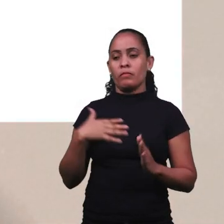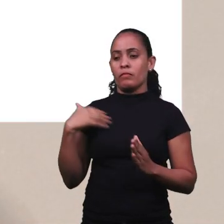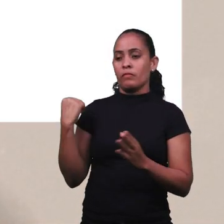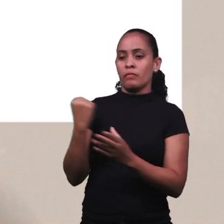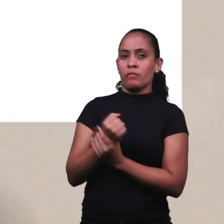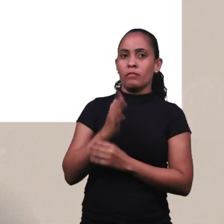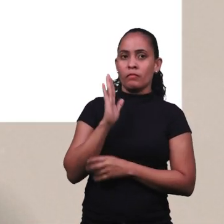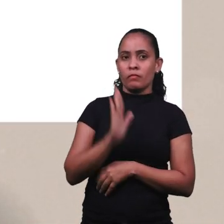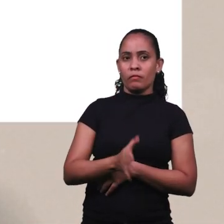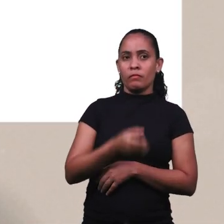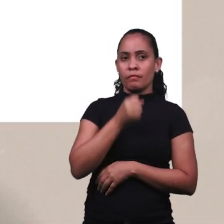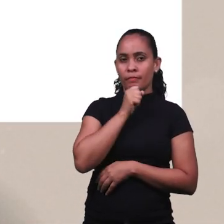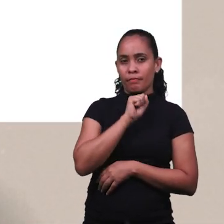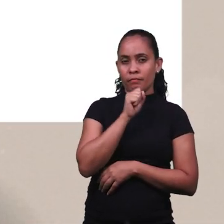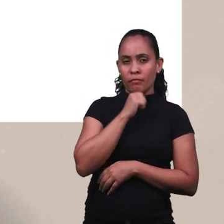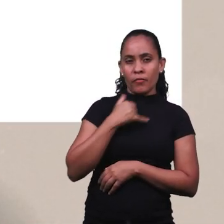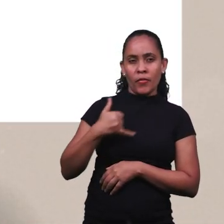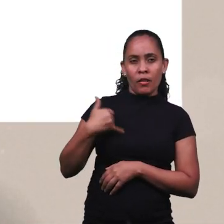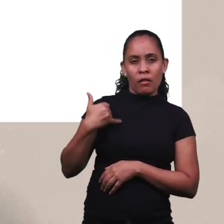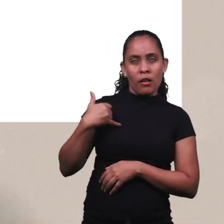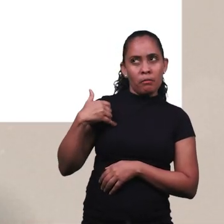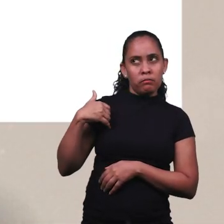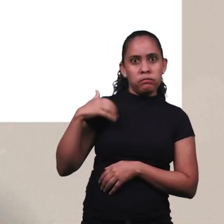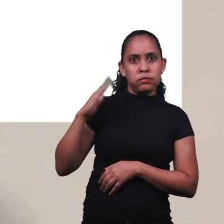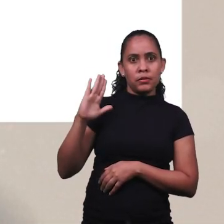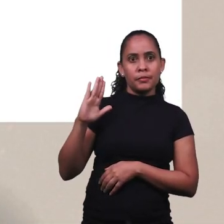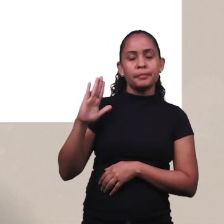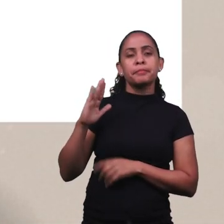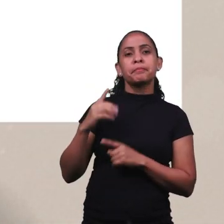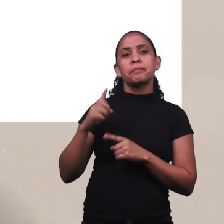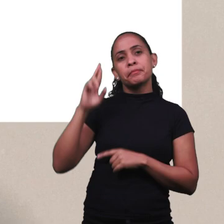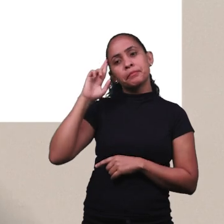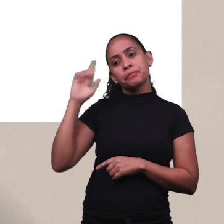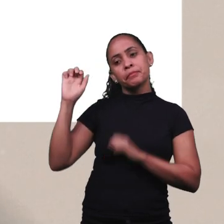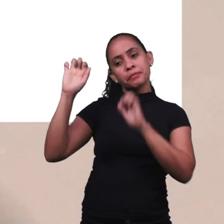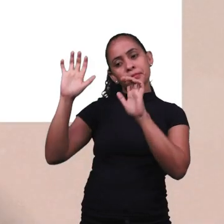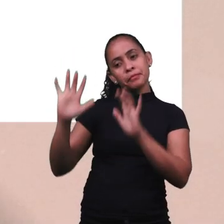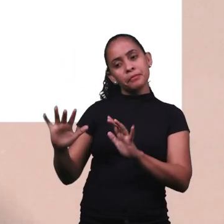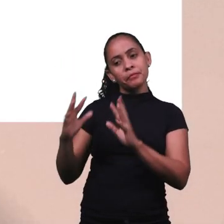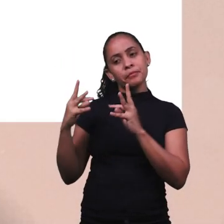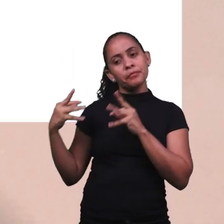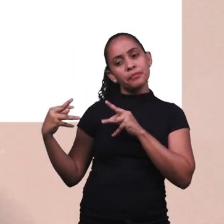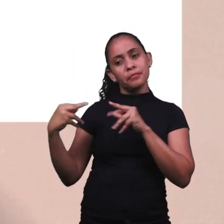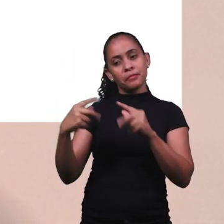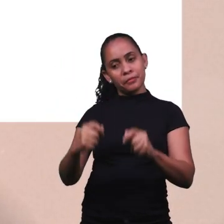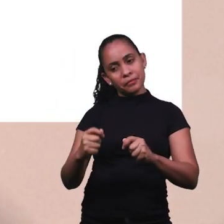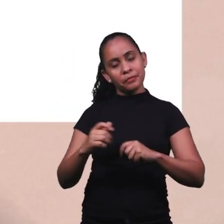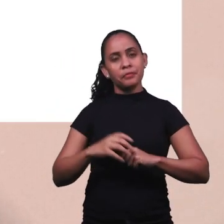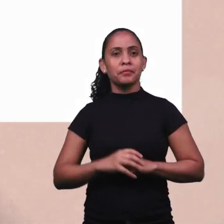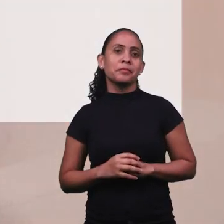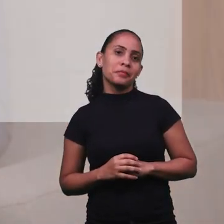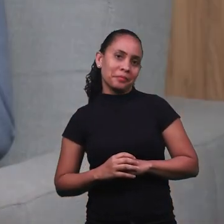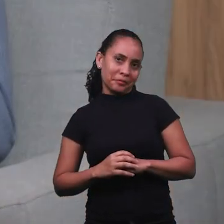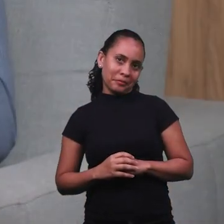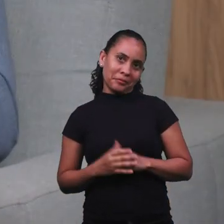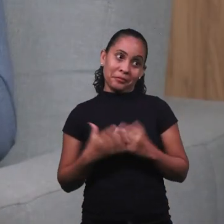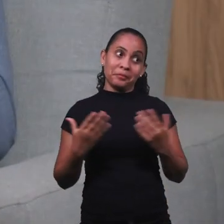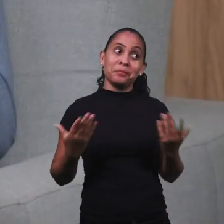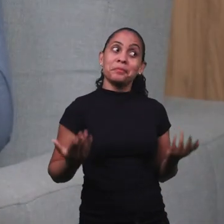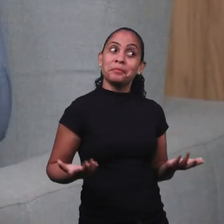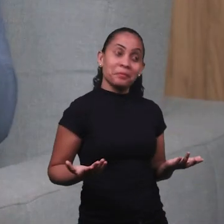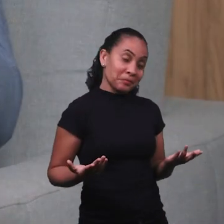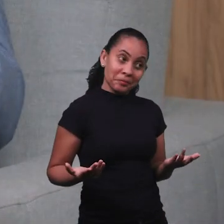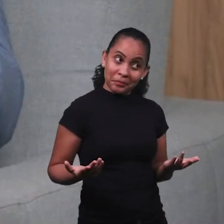já velho e adiantado em idade, e o Senhor havia abençoado a Abraão em tudo. Ou